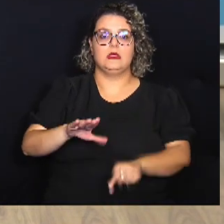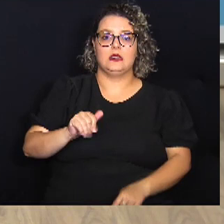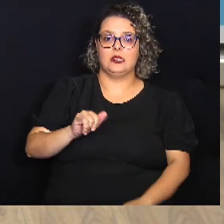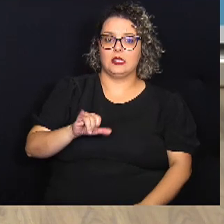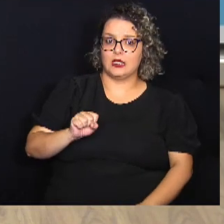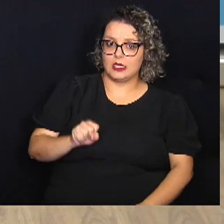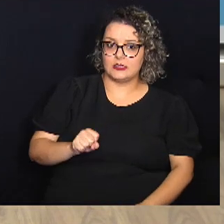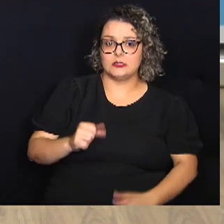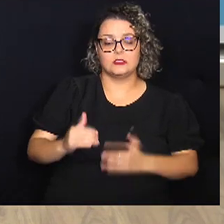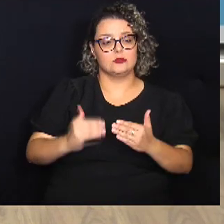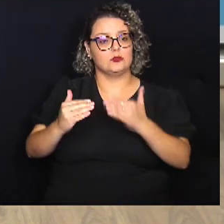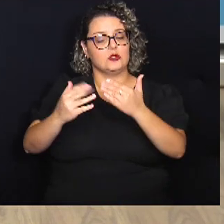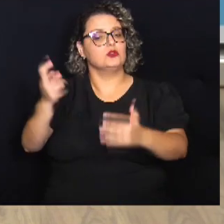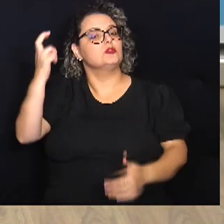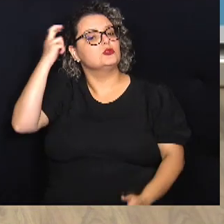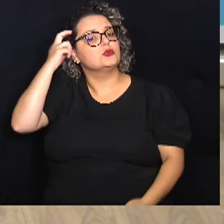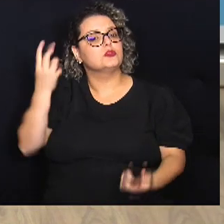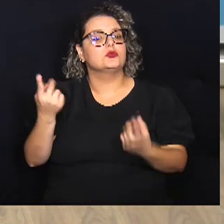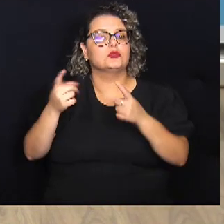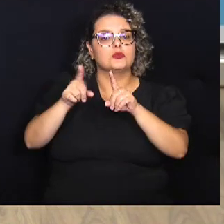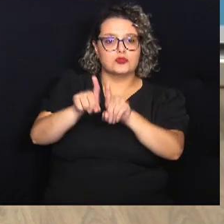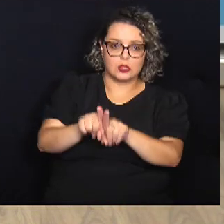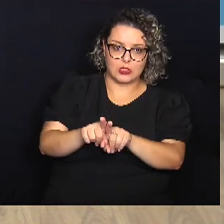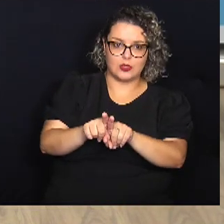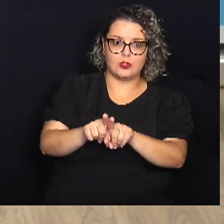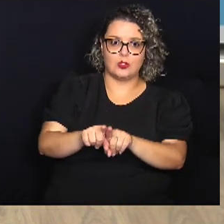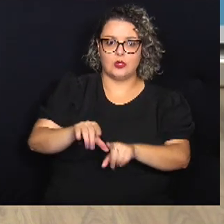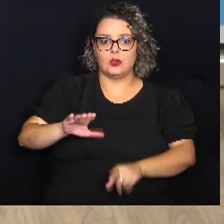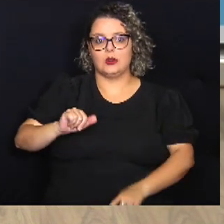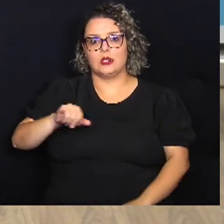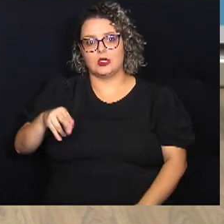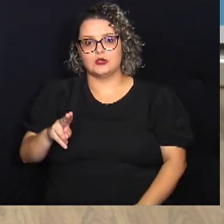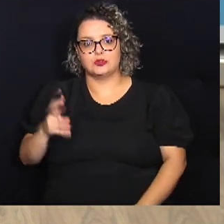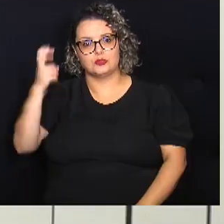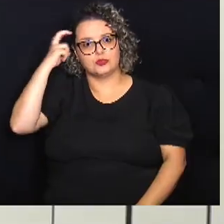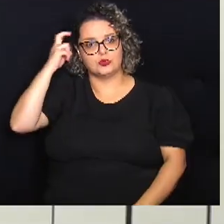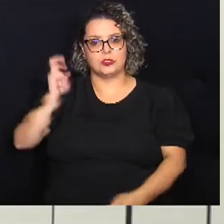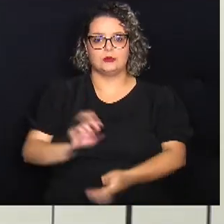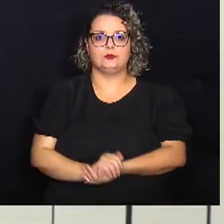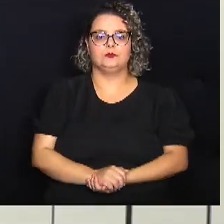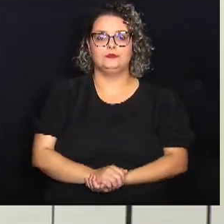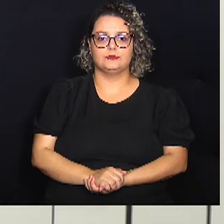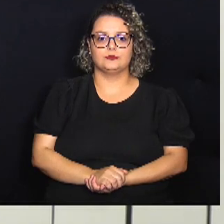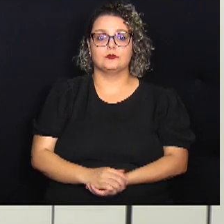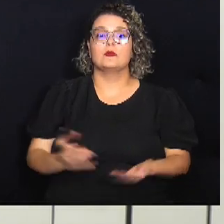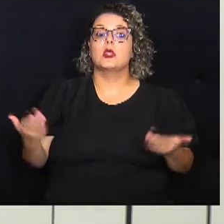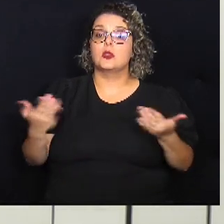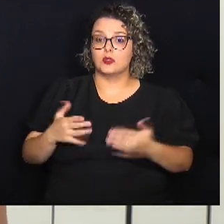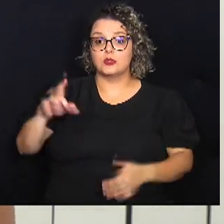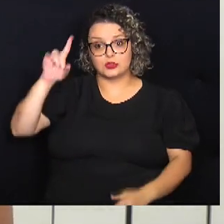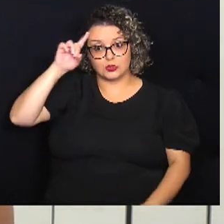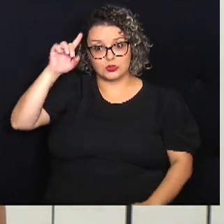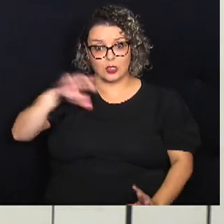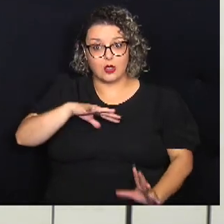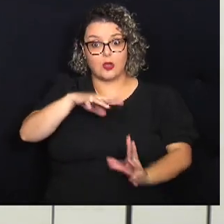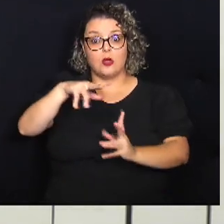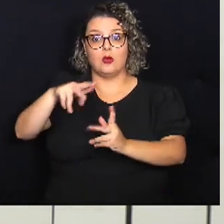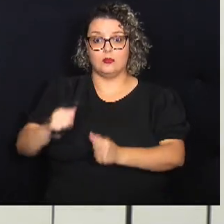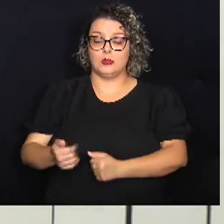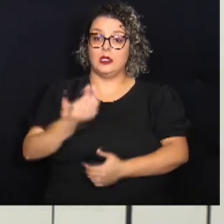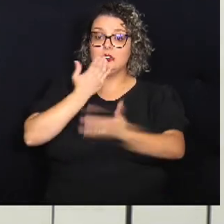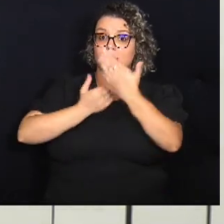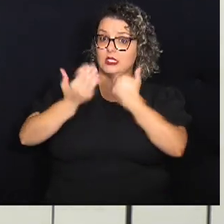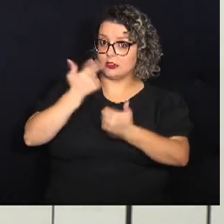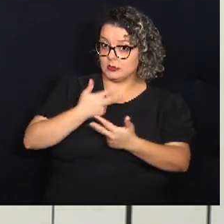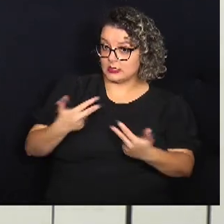Produções Culturais em parceria com Caju Cultura. E hoje é o Dia Mundial da